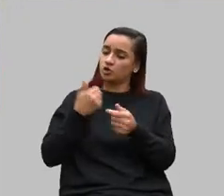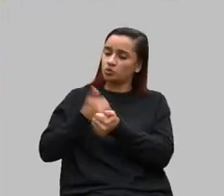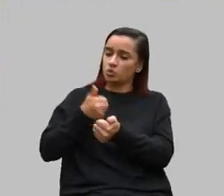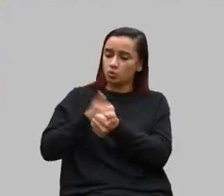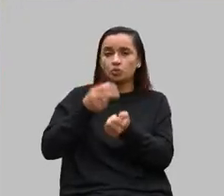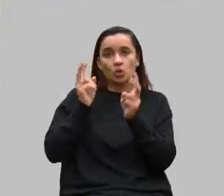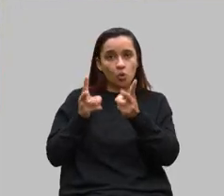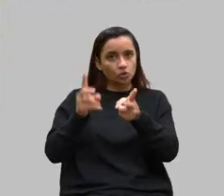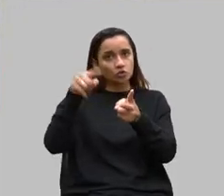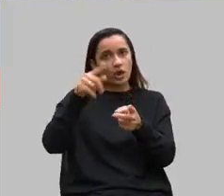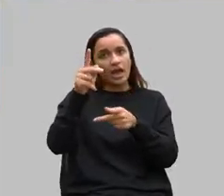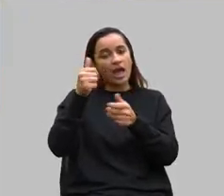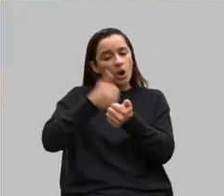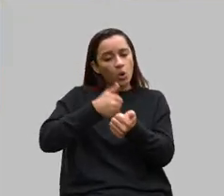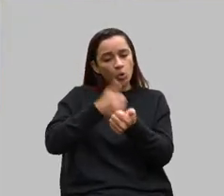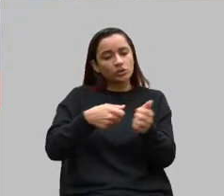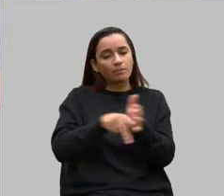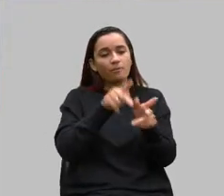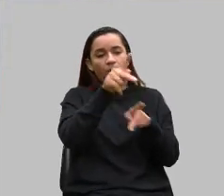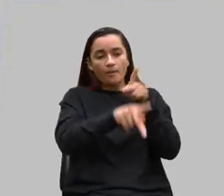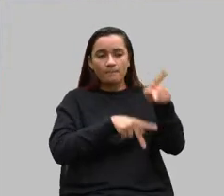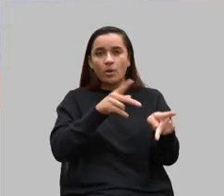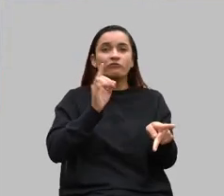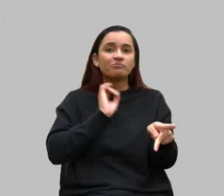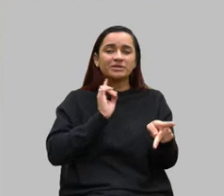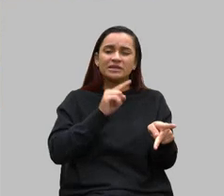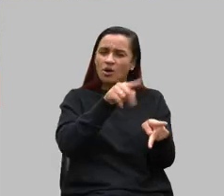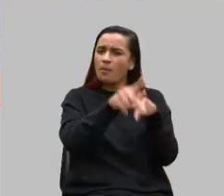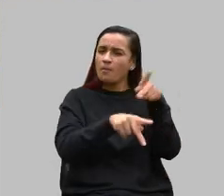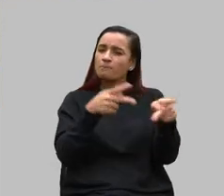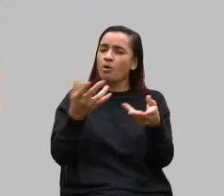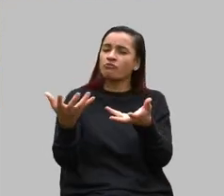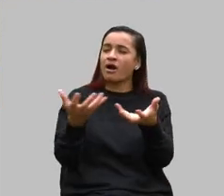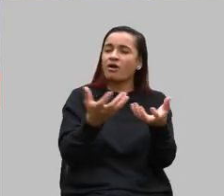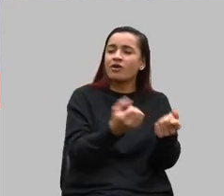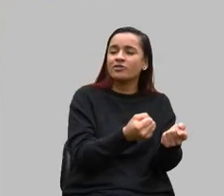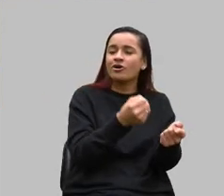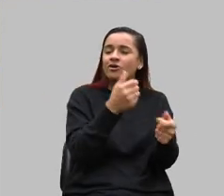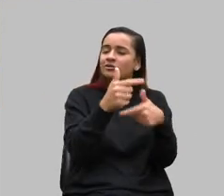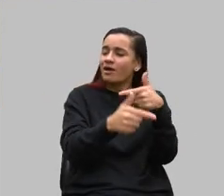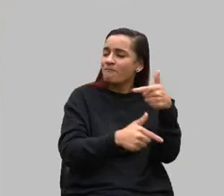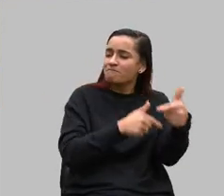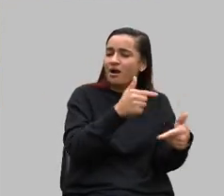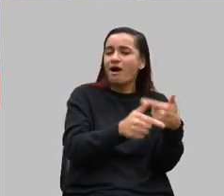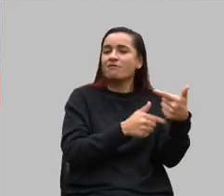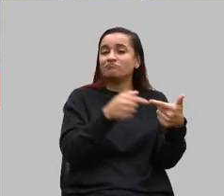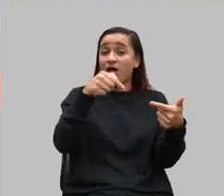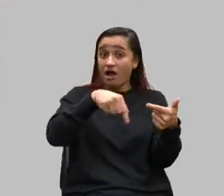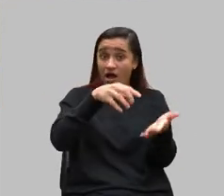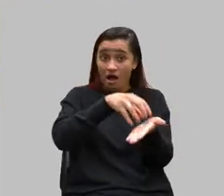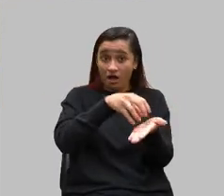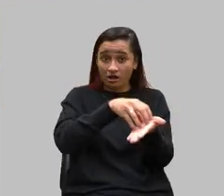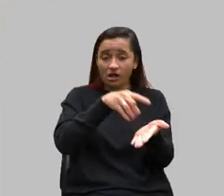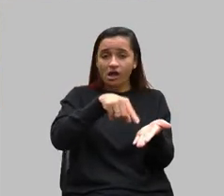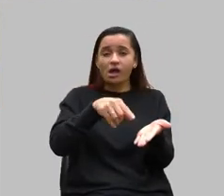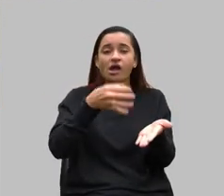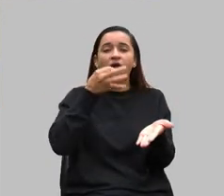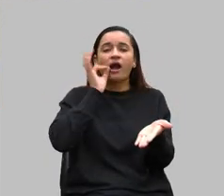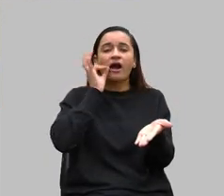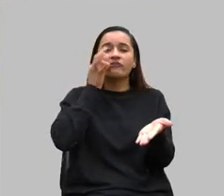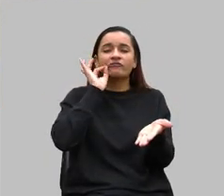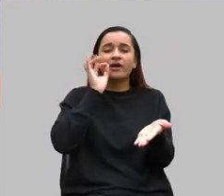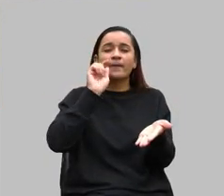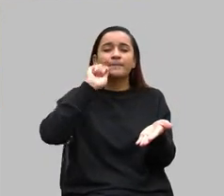do Povo Mineiro povo Mineiro é um povo acolhedor é um povo trabalhador aqui é a terra do café e do pão